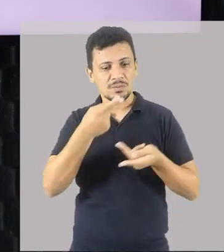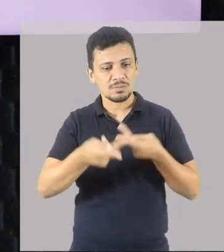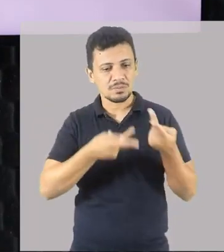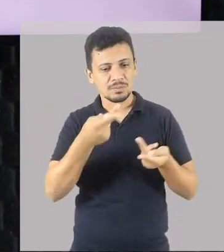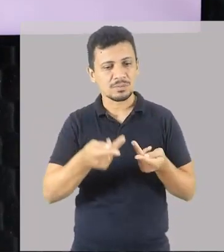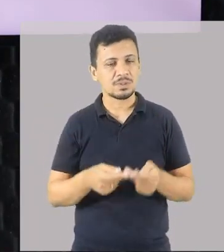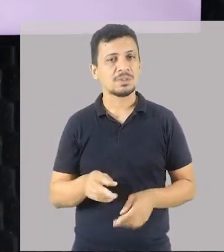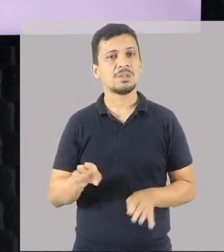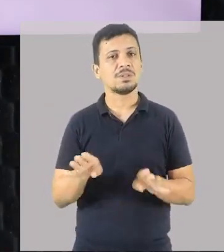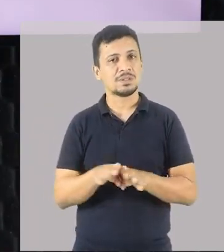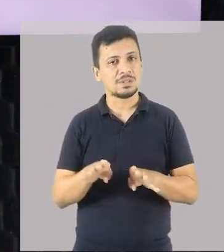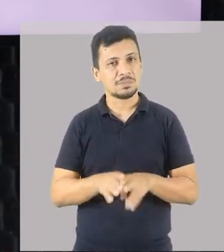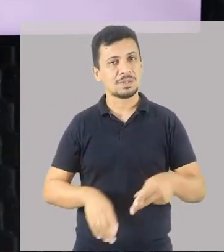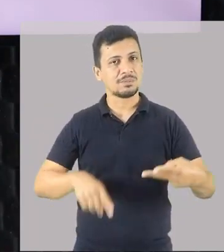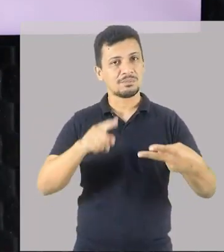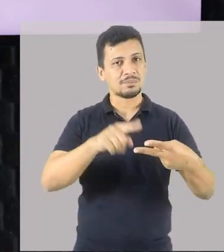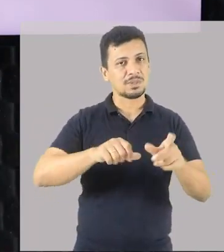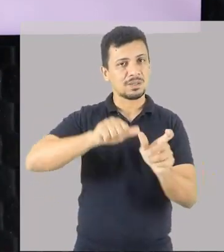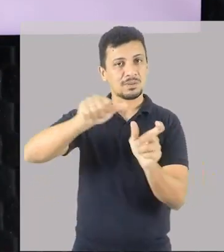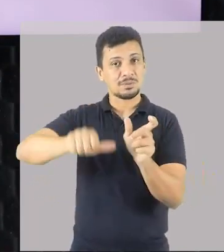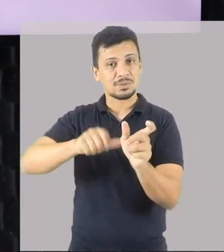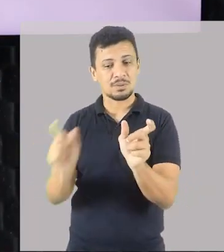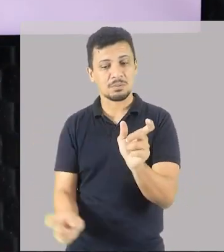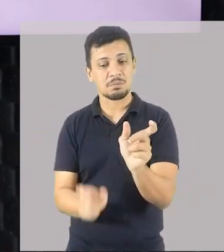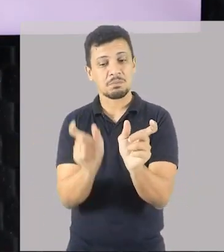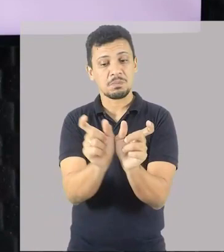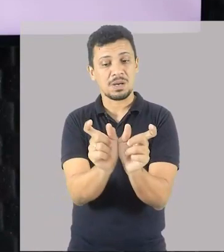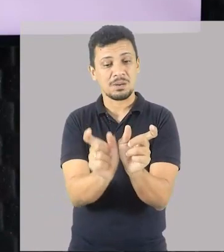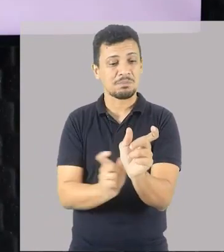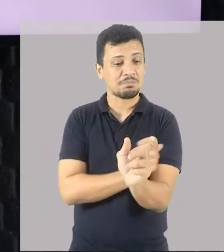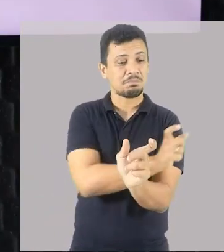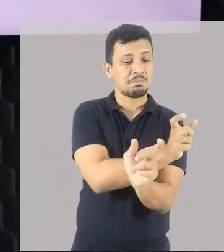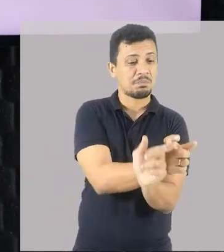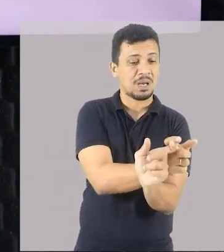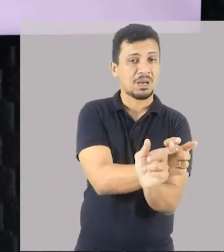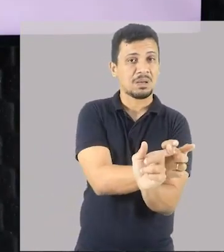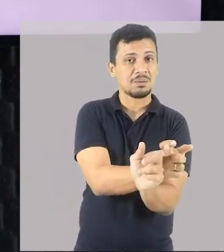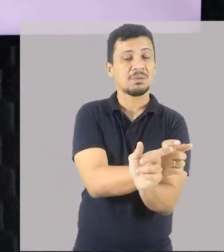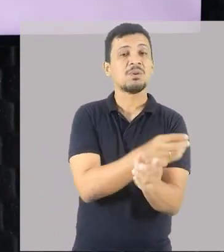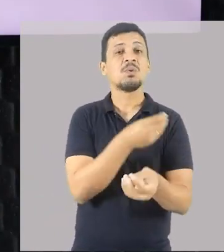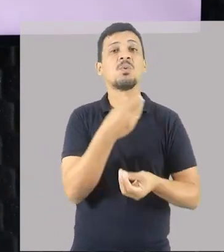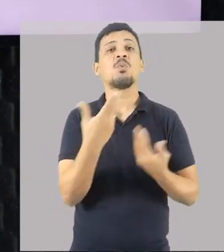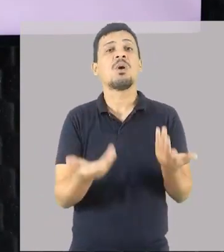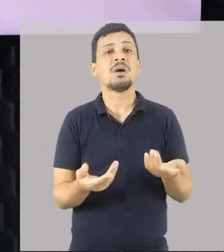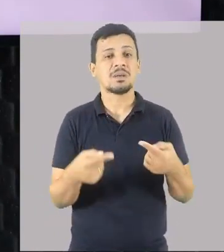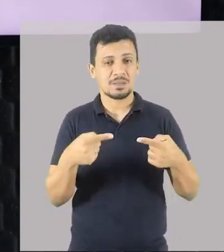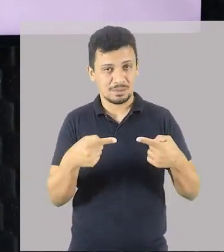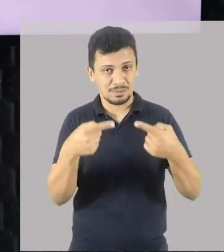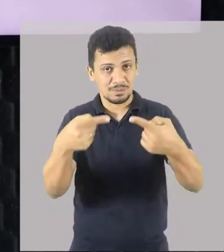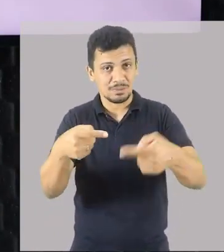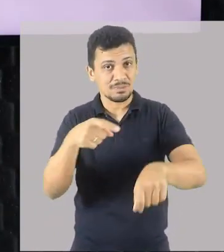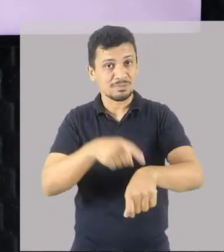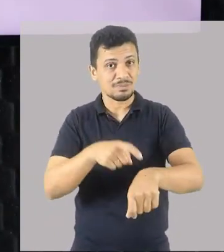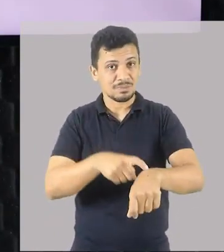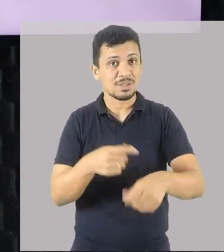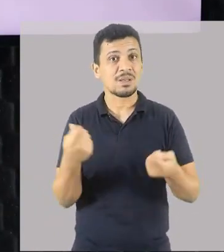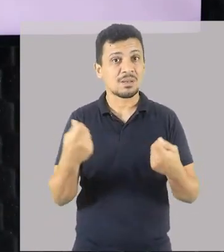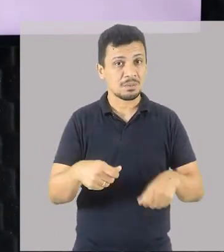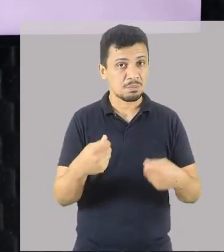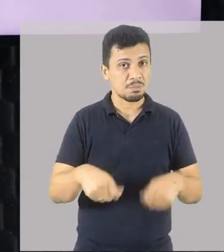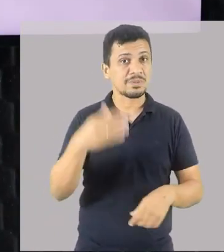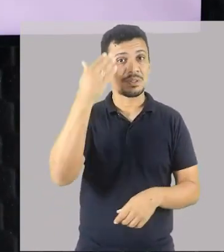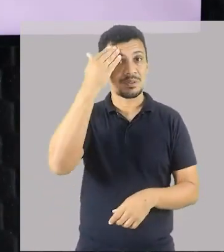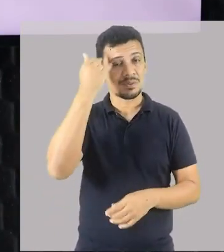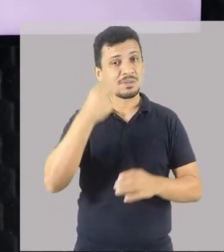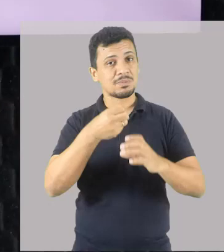derivação, eu tenho que me lembrar, derivação prefixal, derivação sufixal, derivação parassintética, certo? Preciso saber a característica